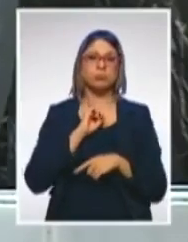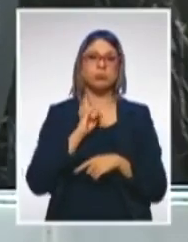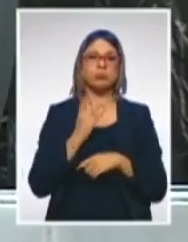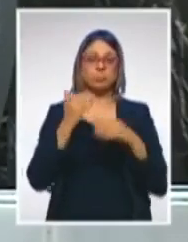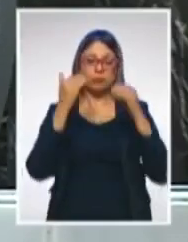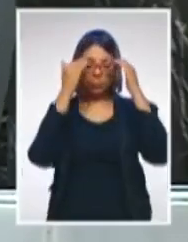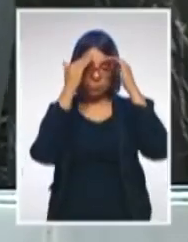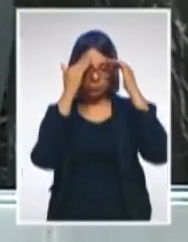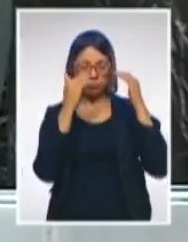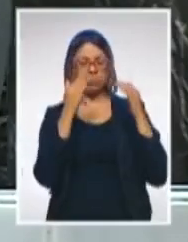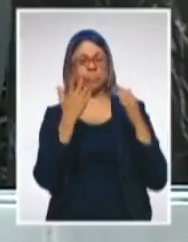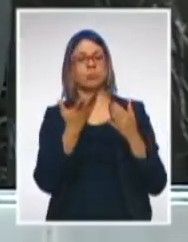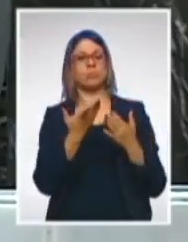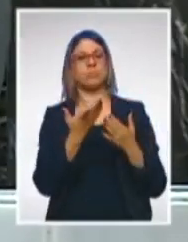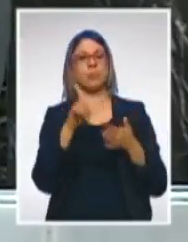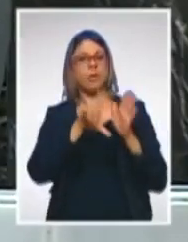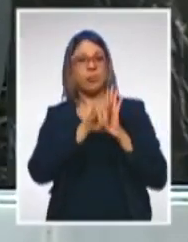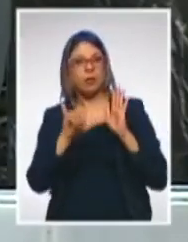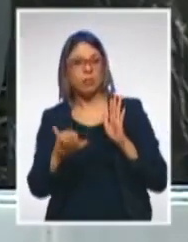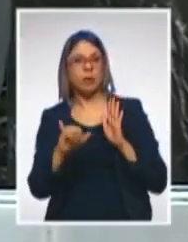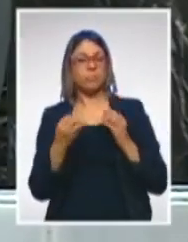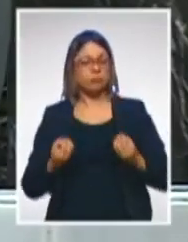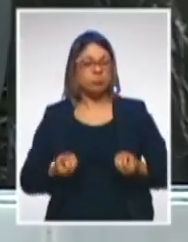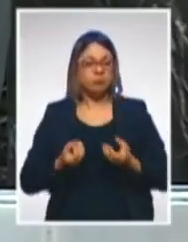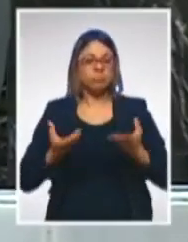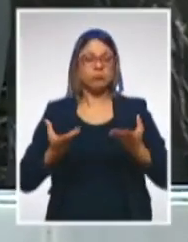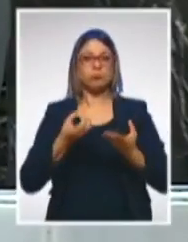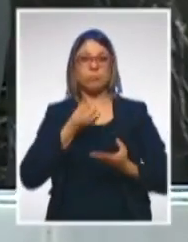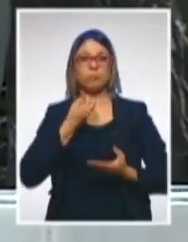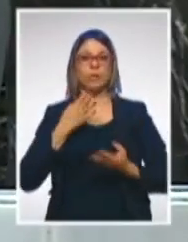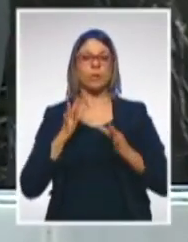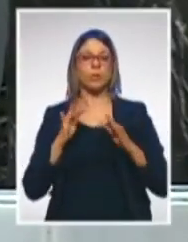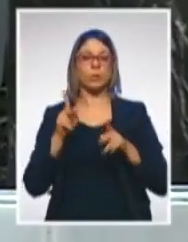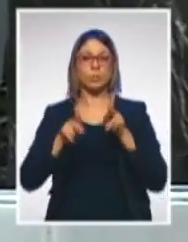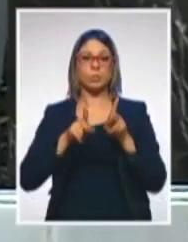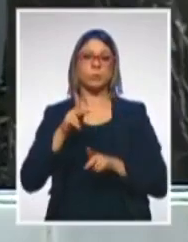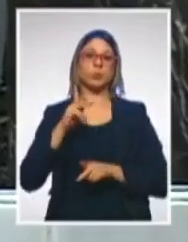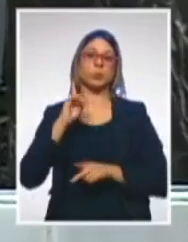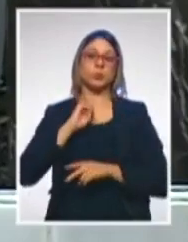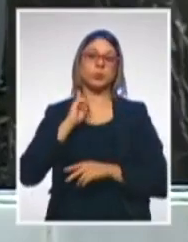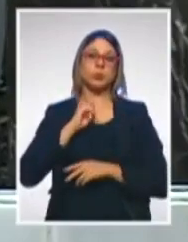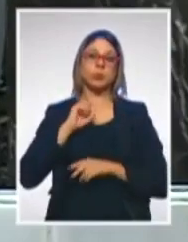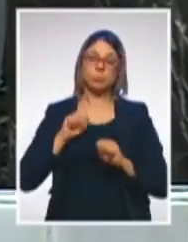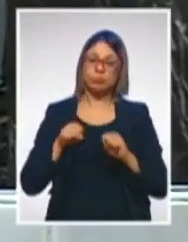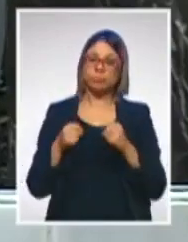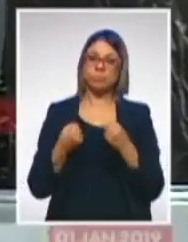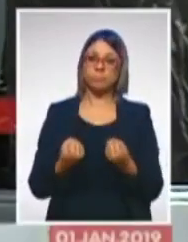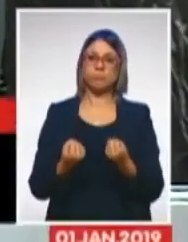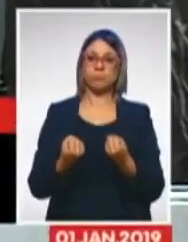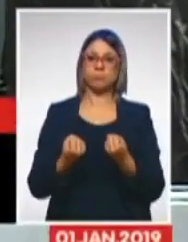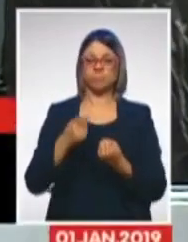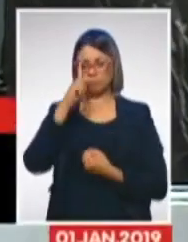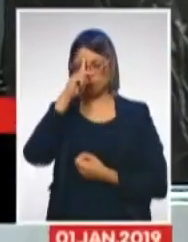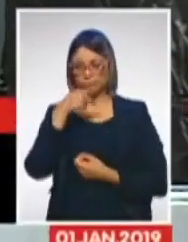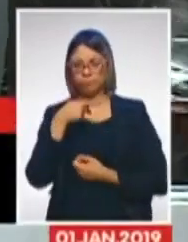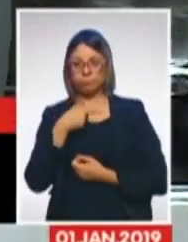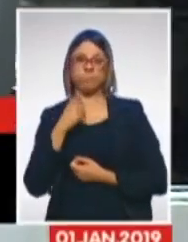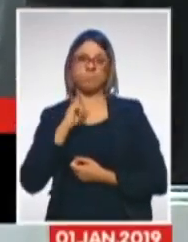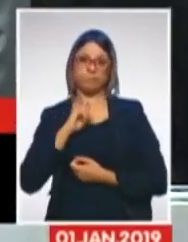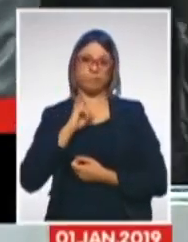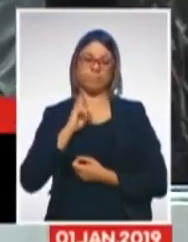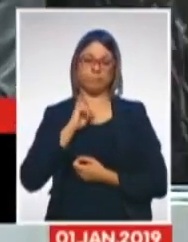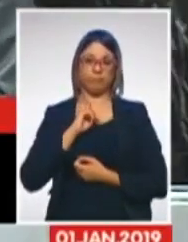as leis, promover o bem geral do povo mineiro e sustentar a integridade e autonomia de Minas